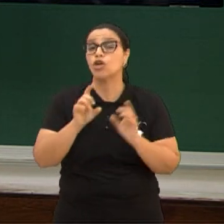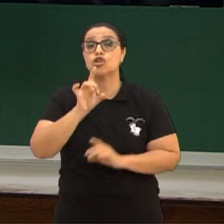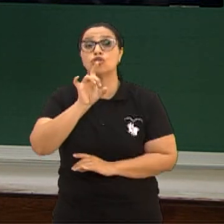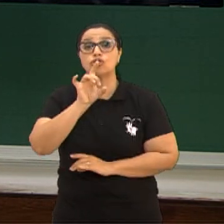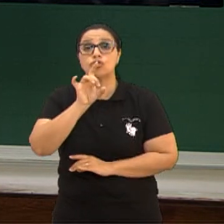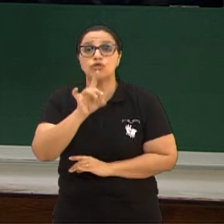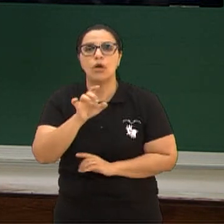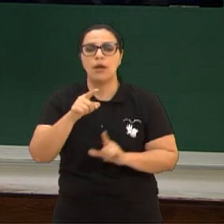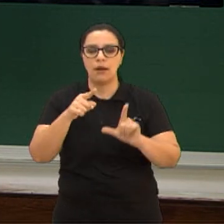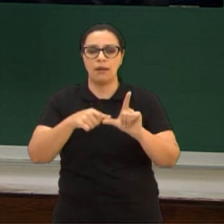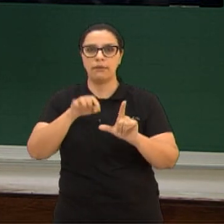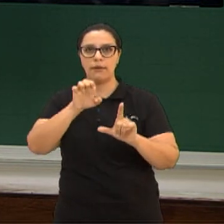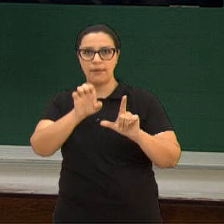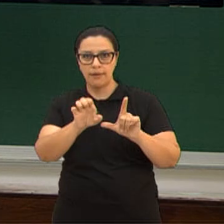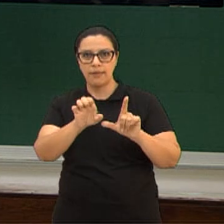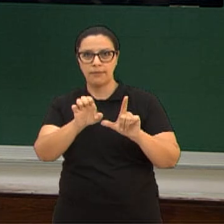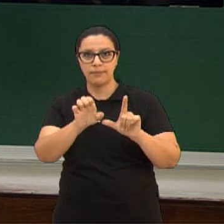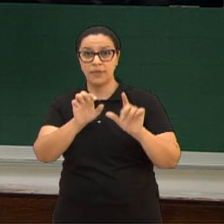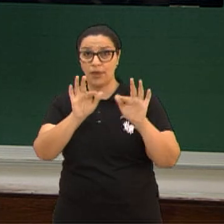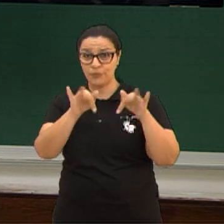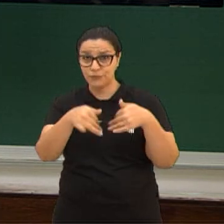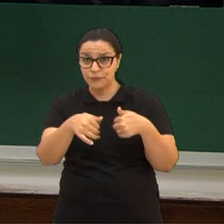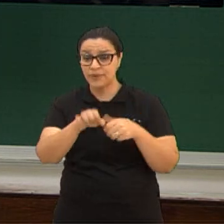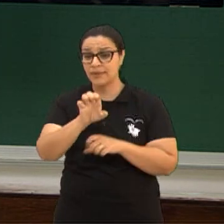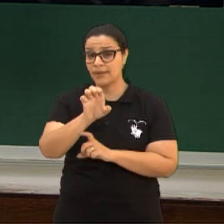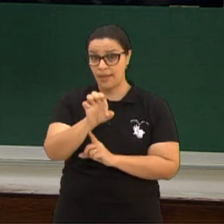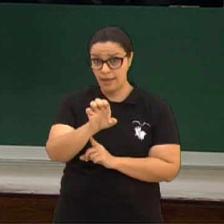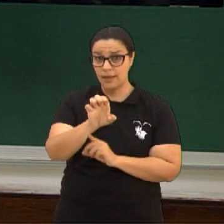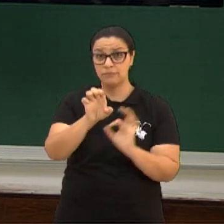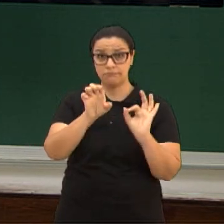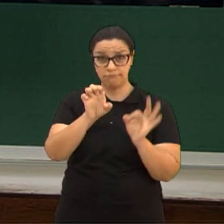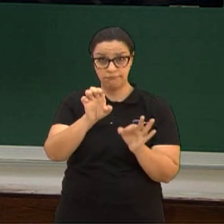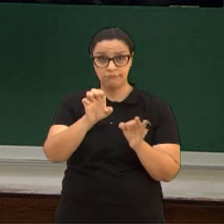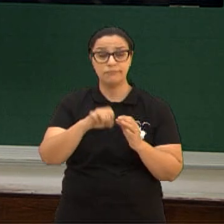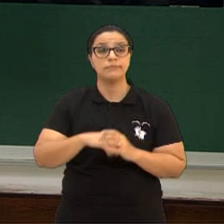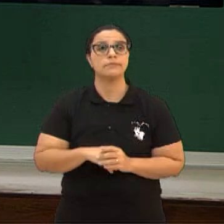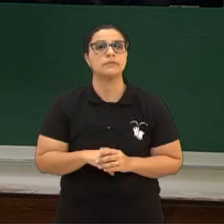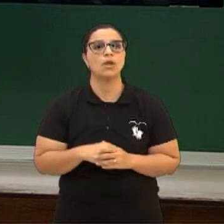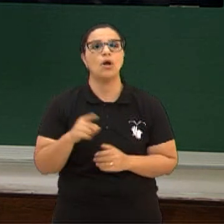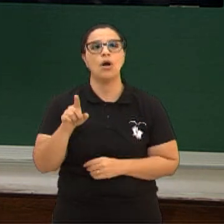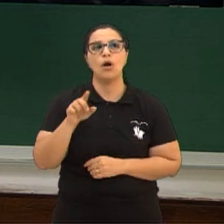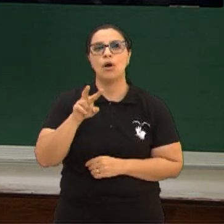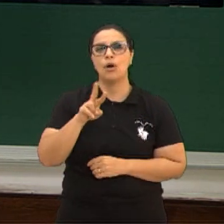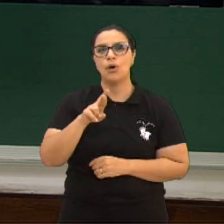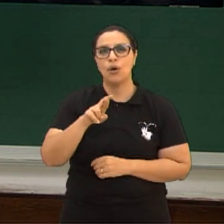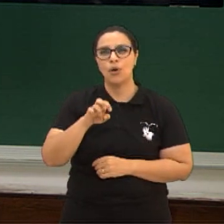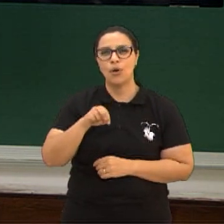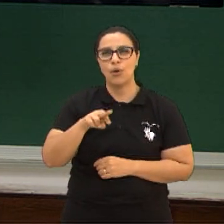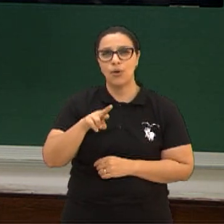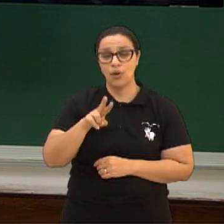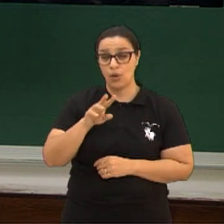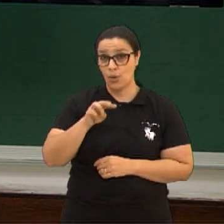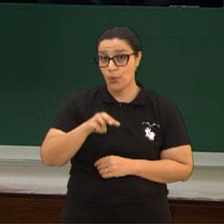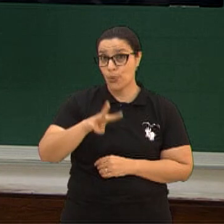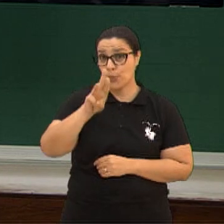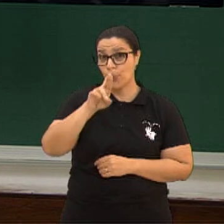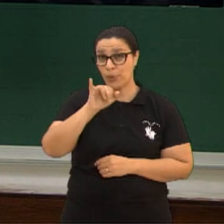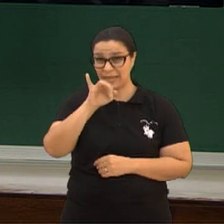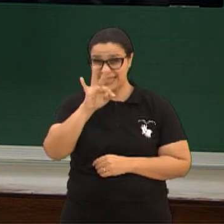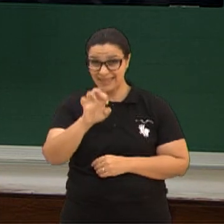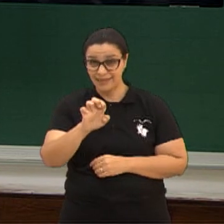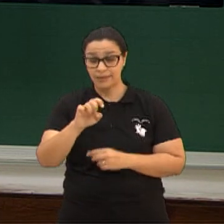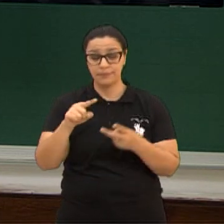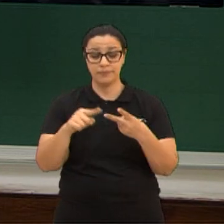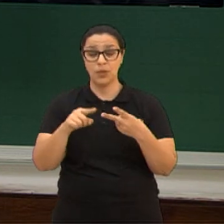juntos. Agora é quando aquele verbo só termina no ezinho, que é o caso do write, o caso do